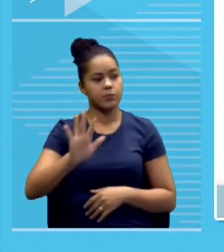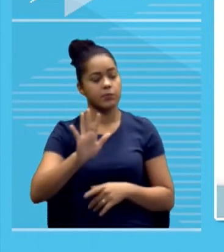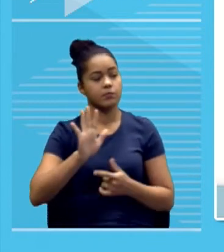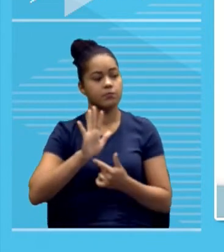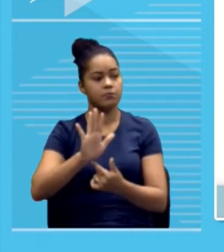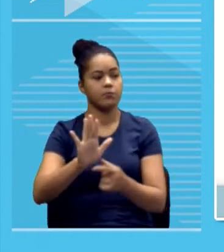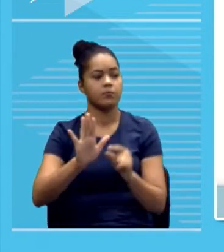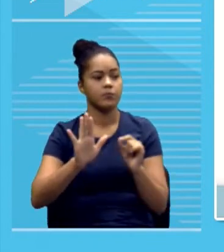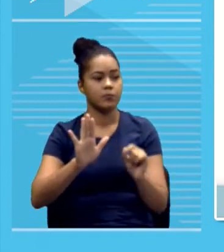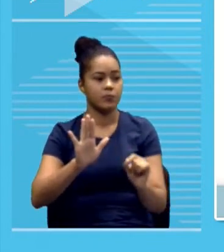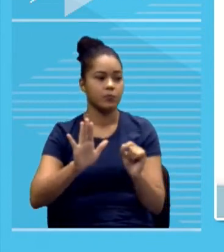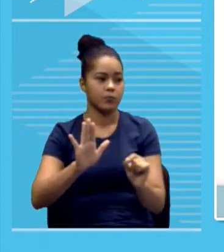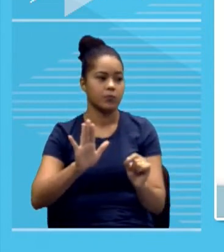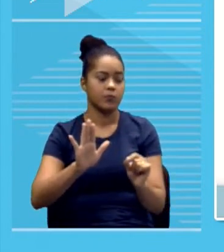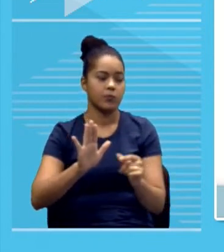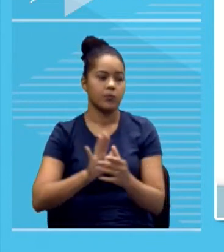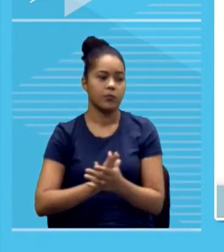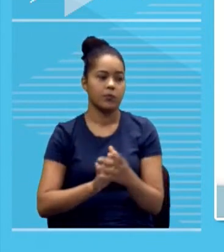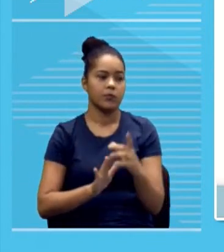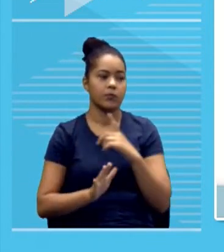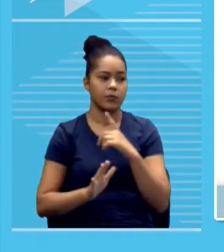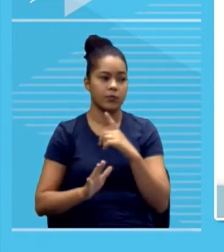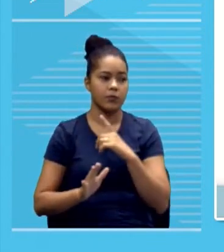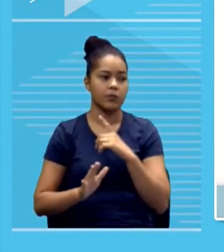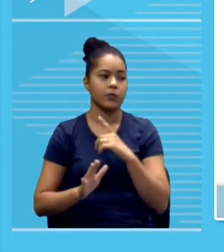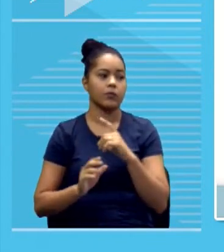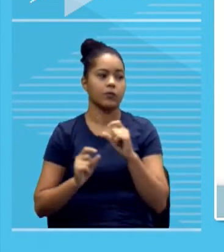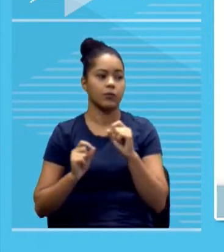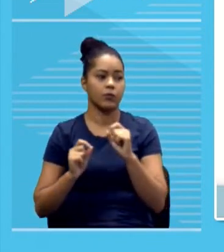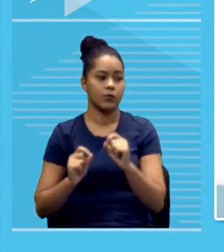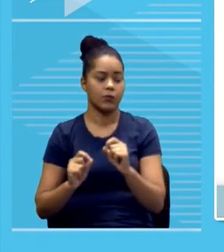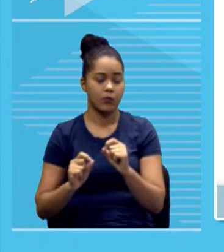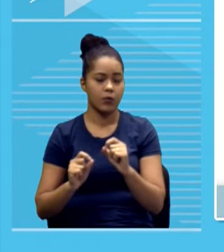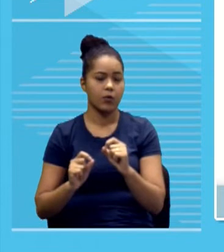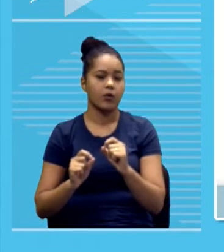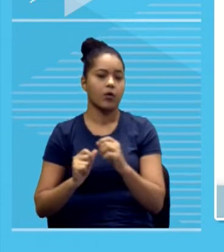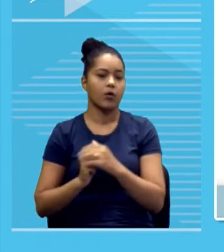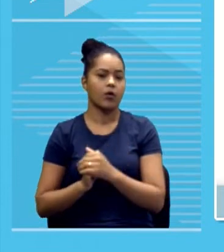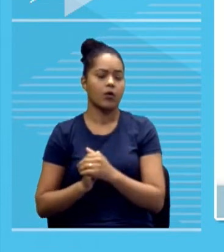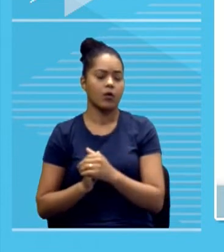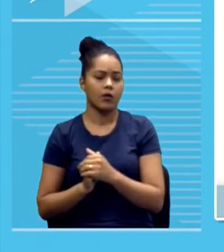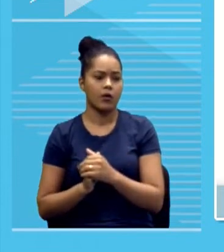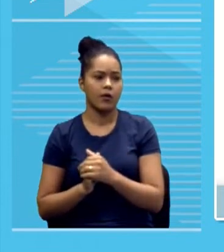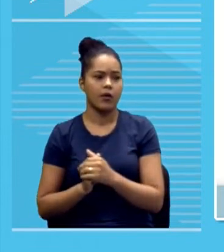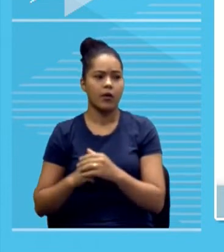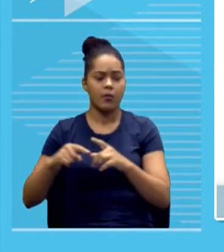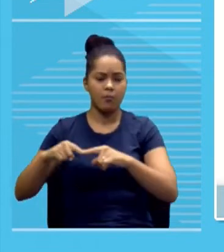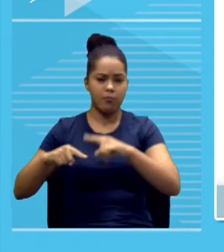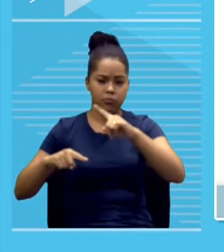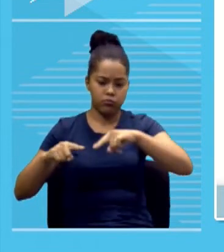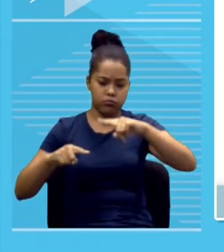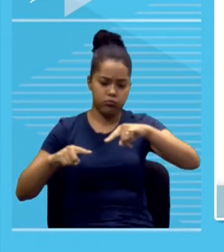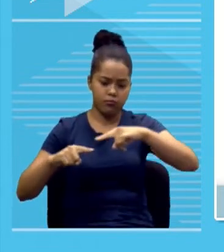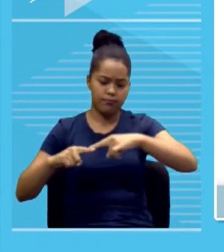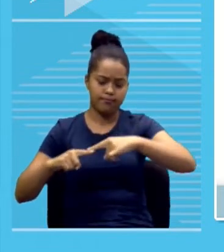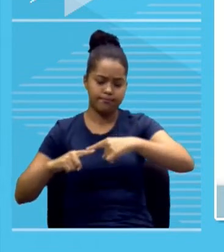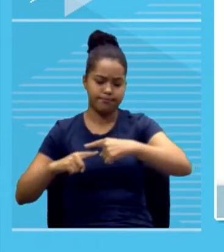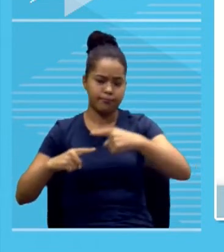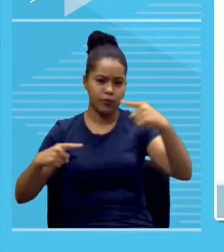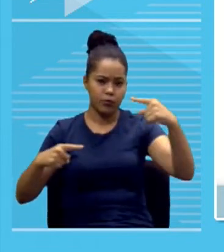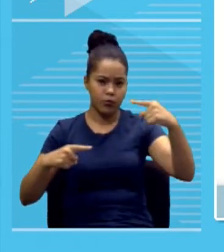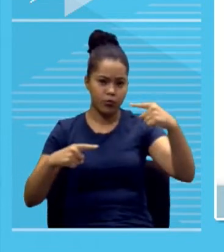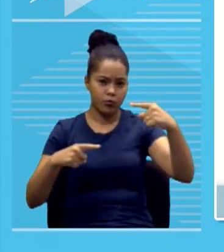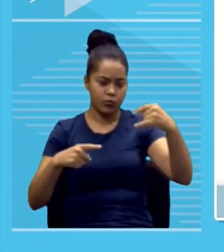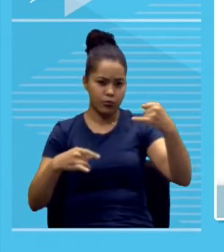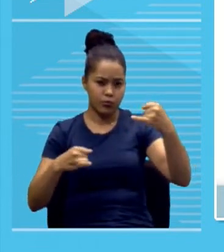na associação de resistores ilustradas, determine. Letra A. O tipo de associação. Perceba que o final de um